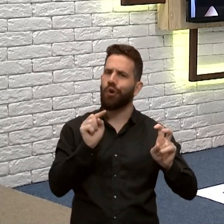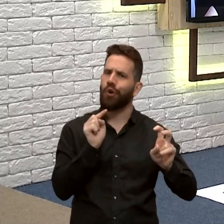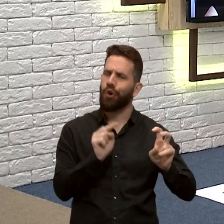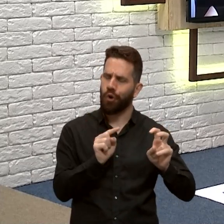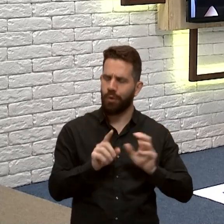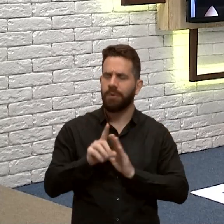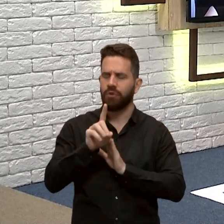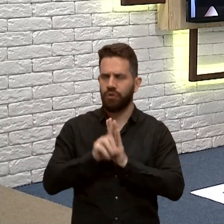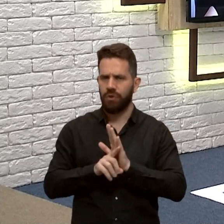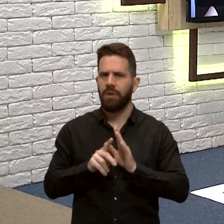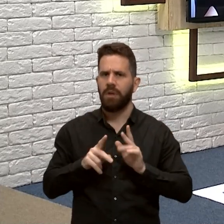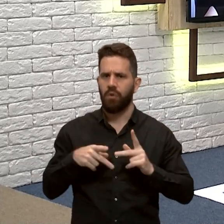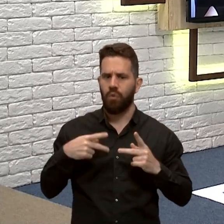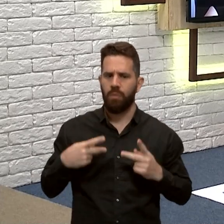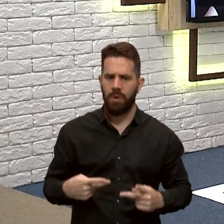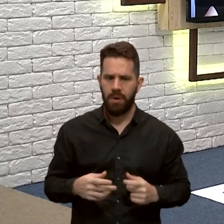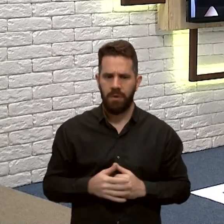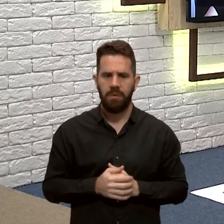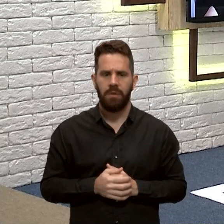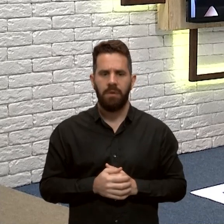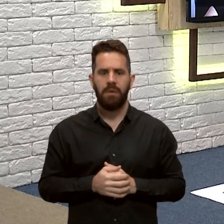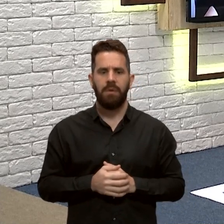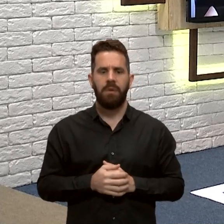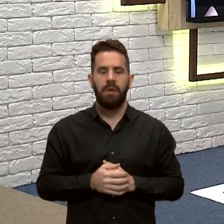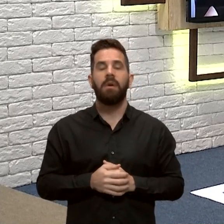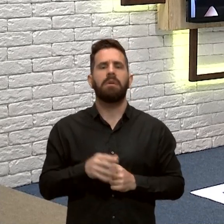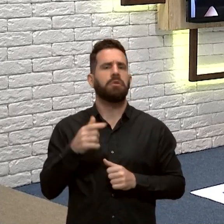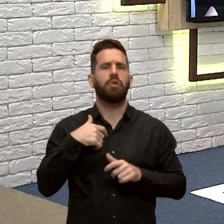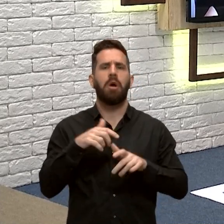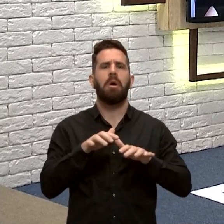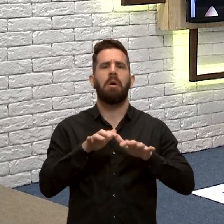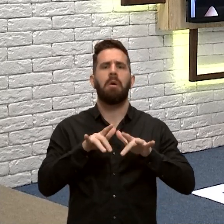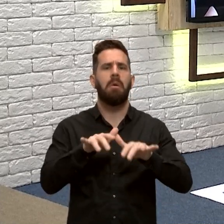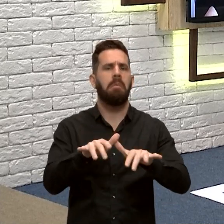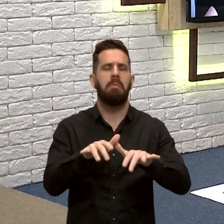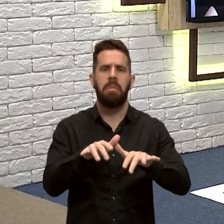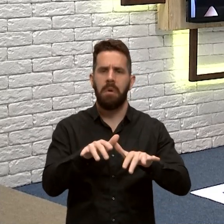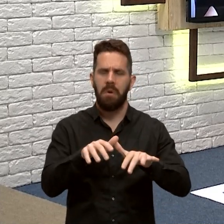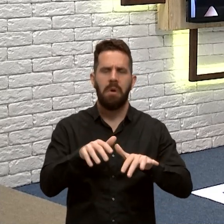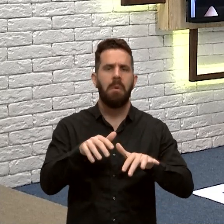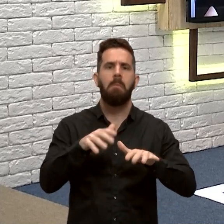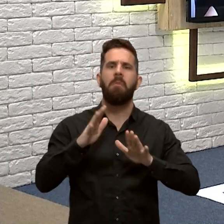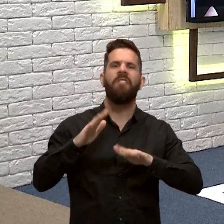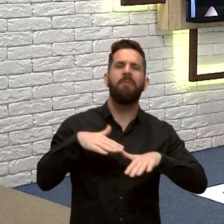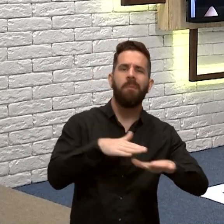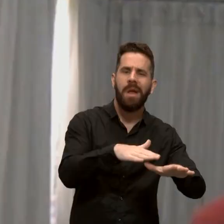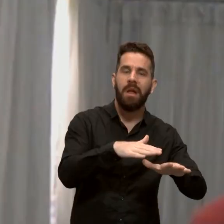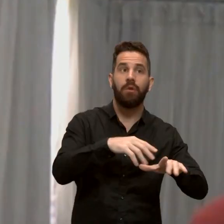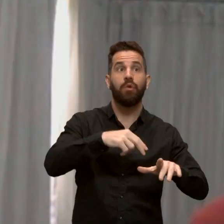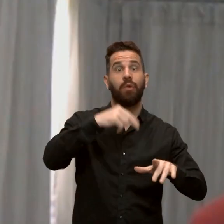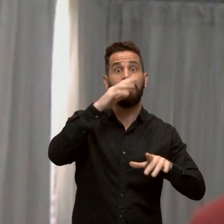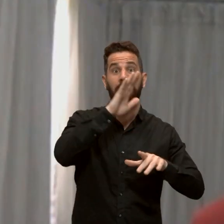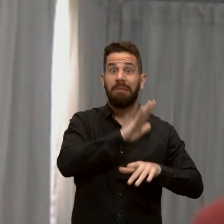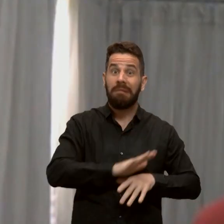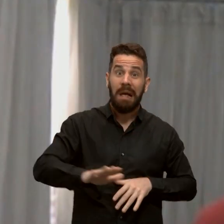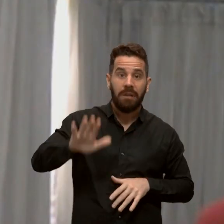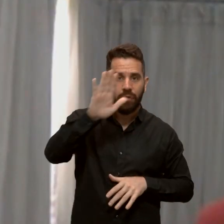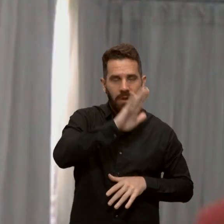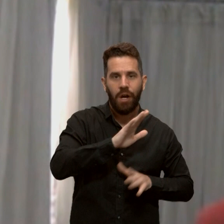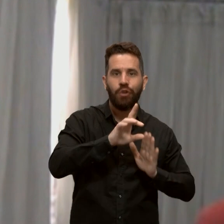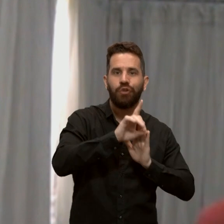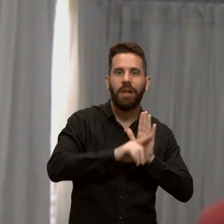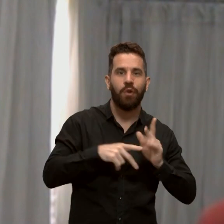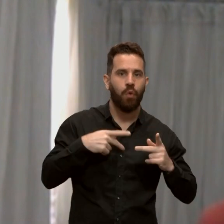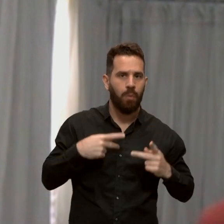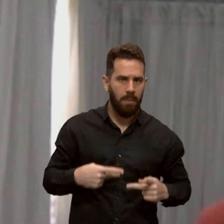Agora, eu acho que você bota lá, Movimento Nacional de Direitos Humanos, que eu no seu endereço certinho, você me pegou. Sem problema, viu? Mas